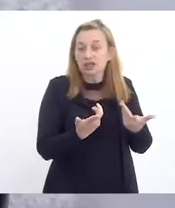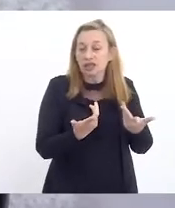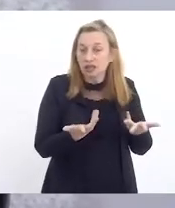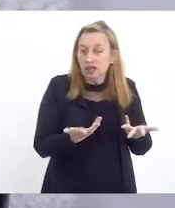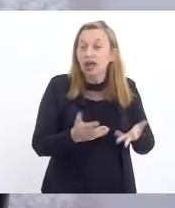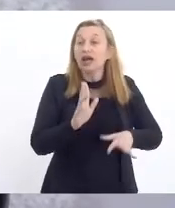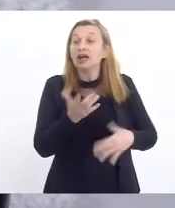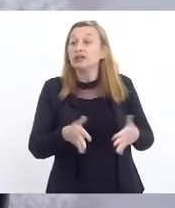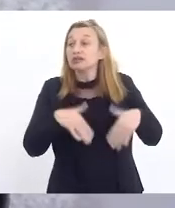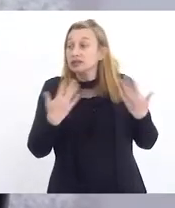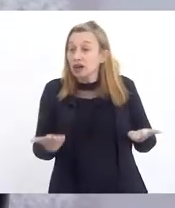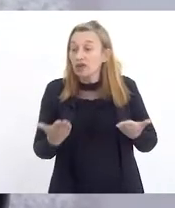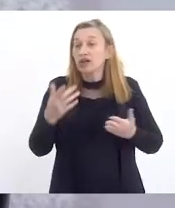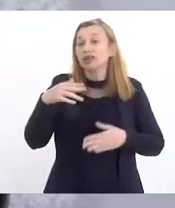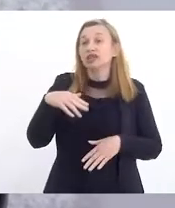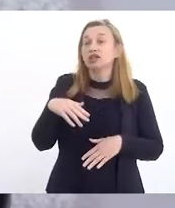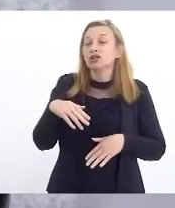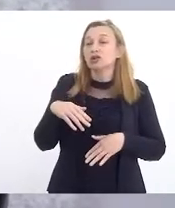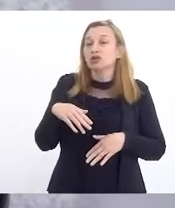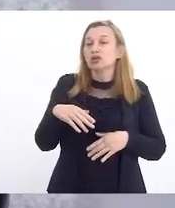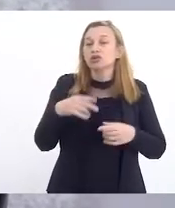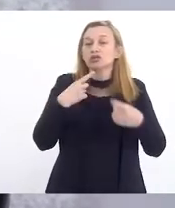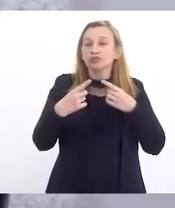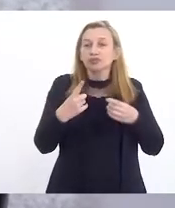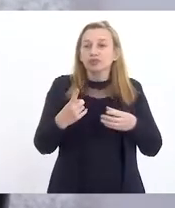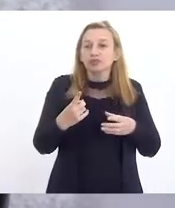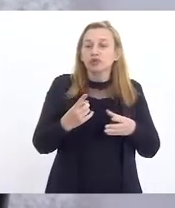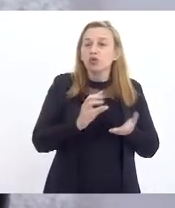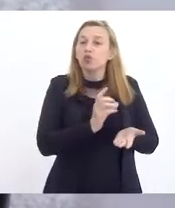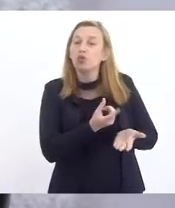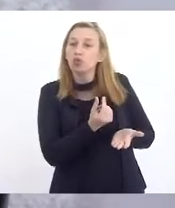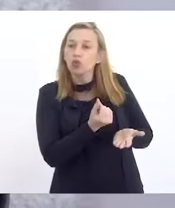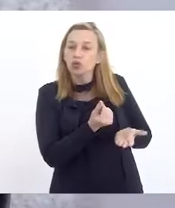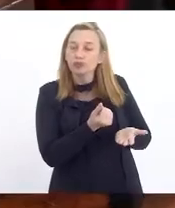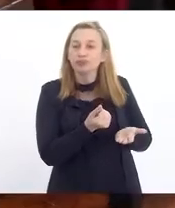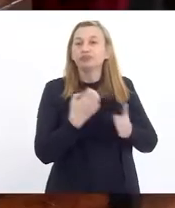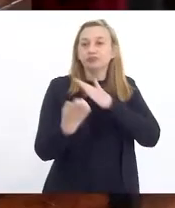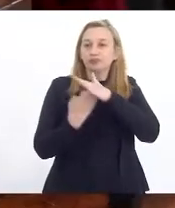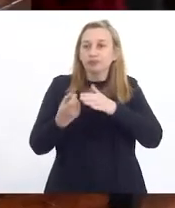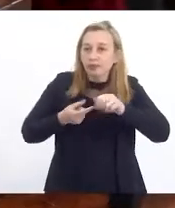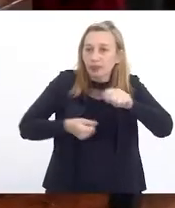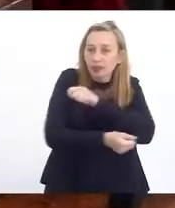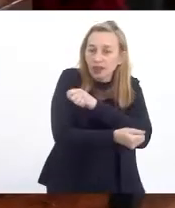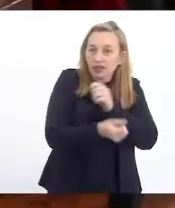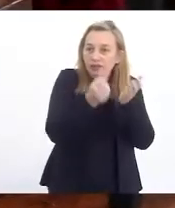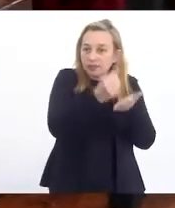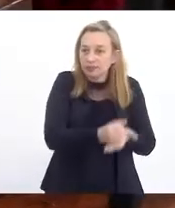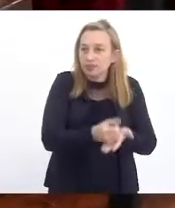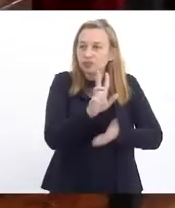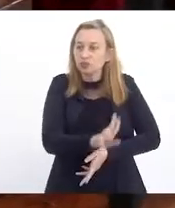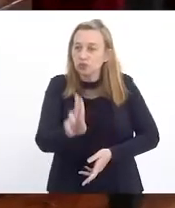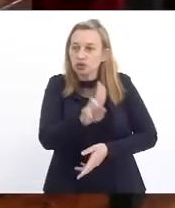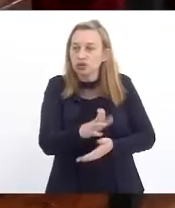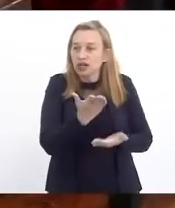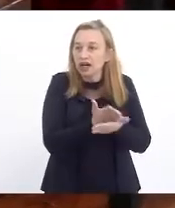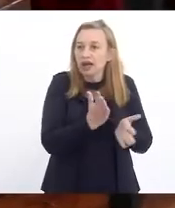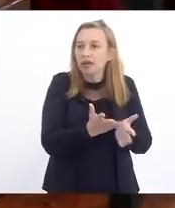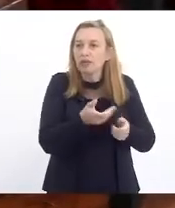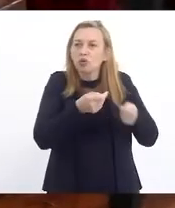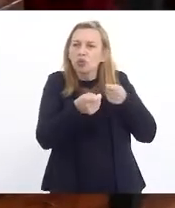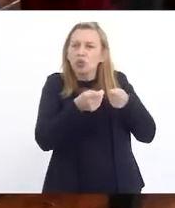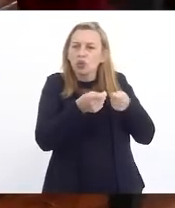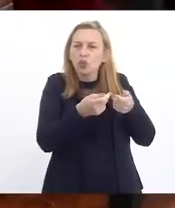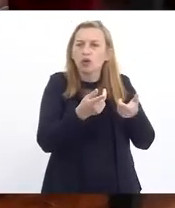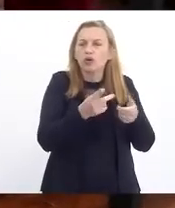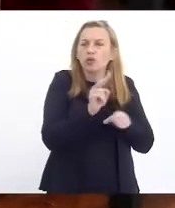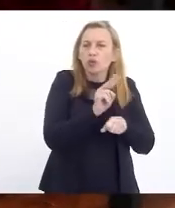externalidade negativa, ou seja, incutir isso no custo da empresa, tem que ser feito. Então, investir pesado em reuso, que aí você acaba com essa questão de monitoramento do